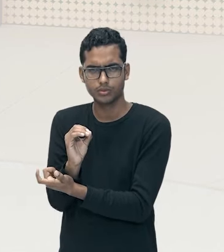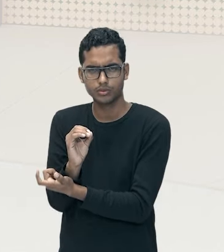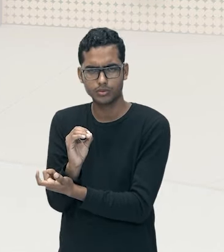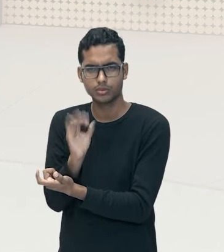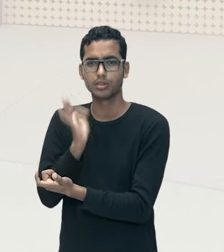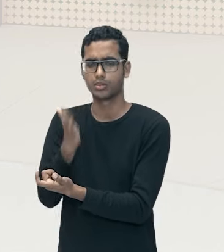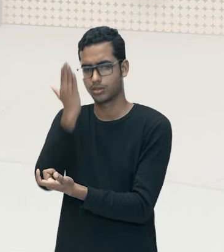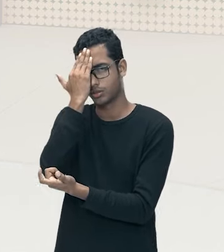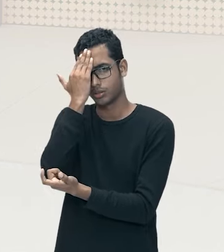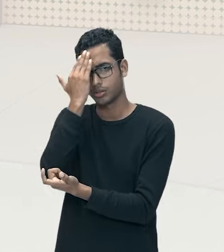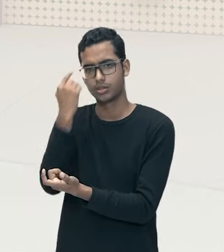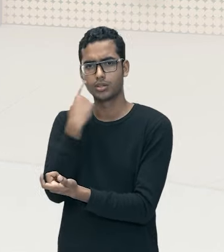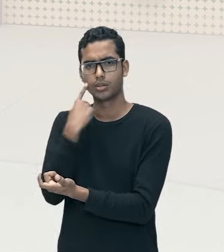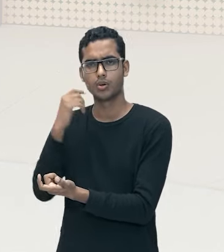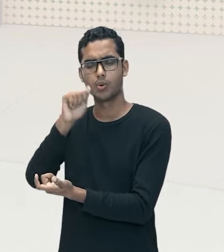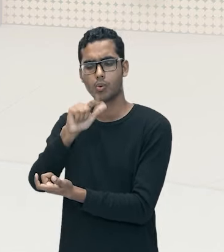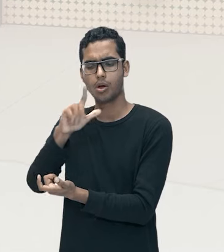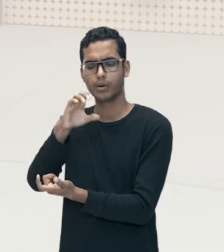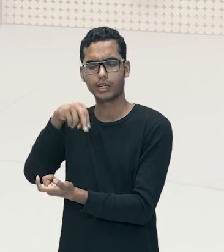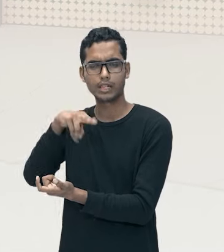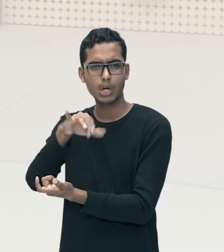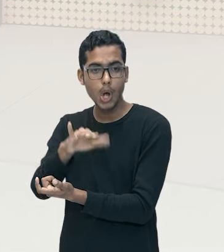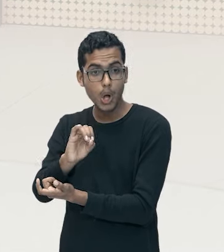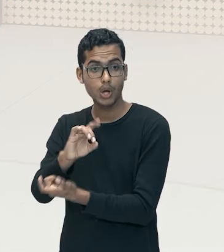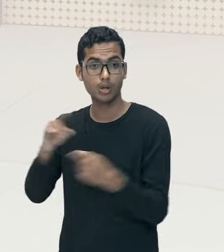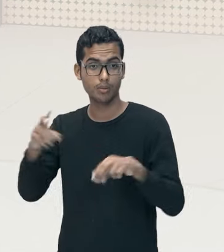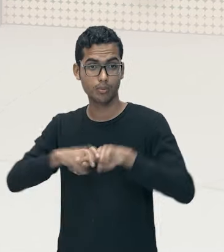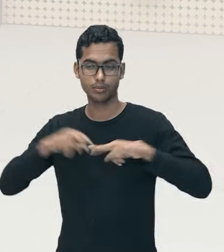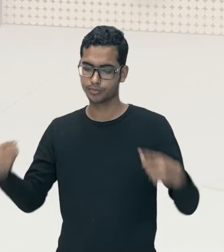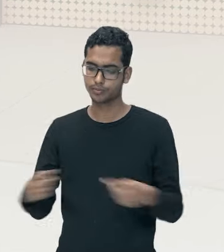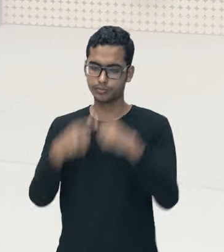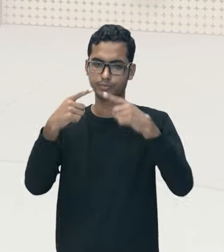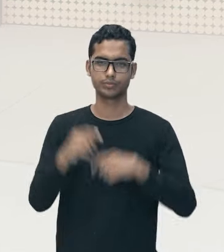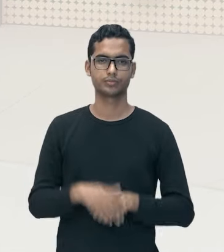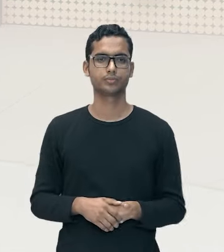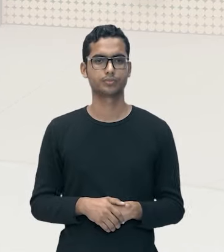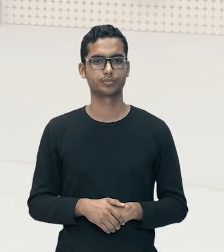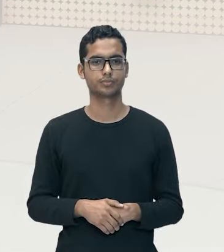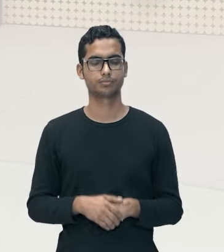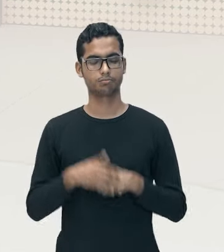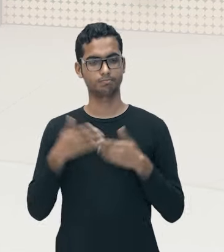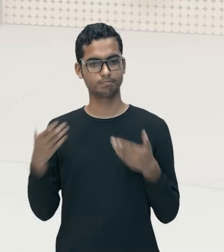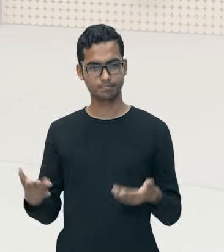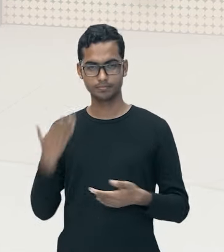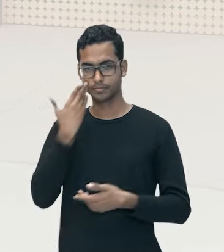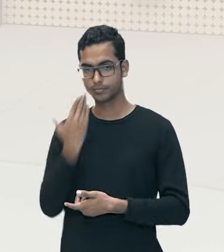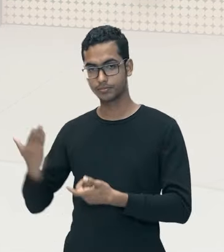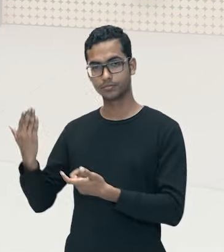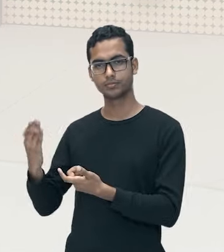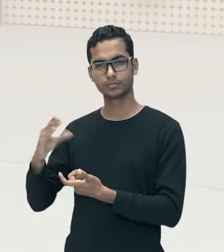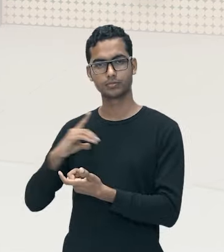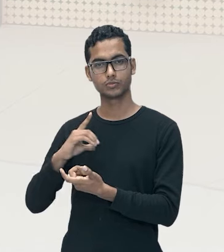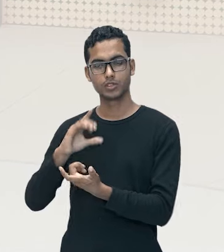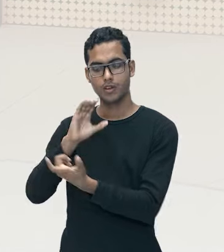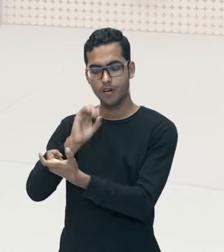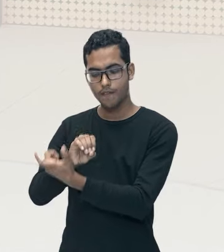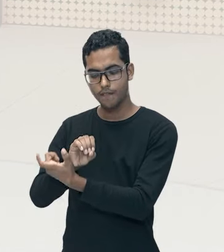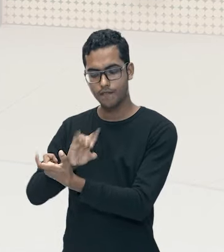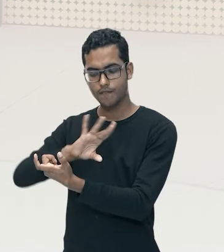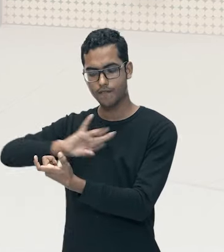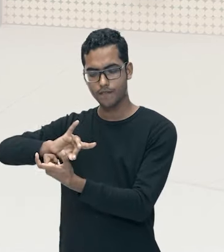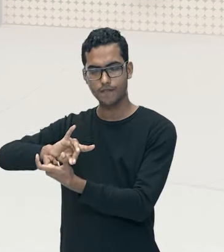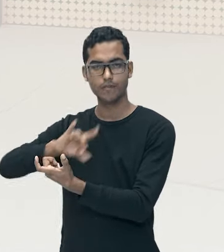composto como sendo um alcano tá um alcano hidrocarboneto E aí por ser um hidrocarboneto a vogal o final o sufixo só